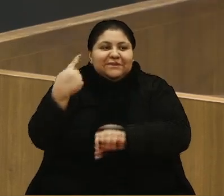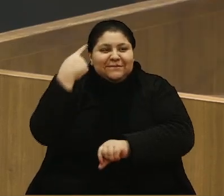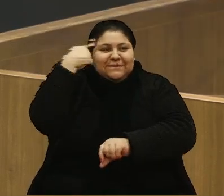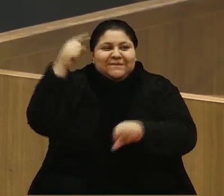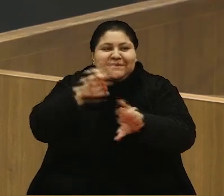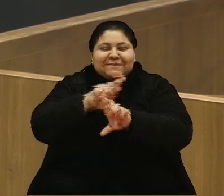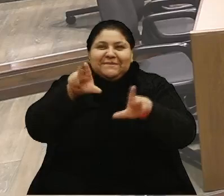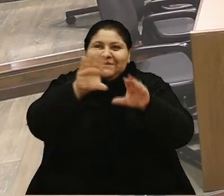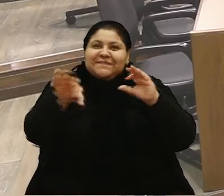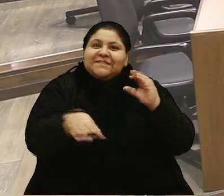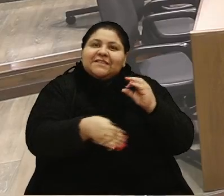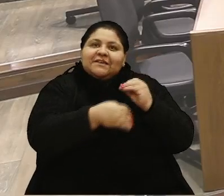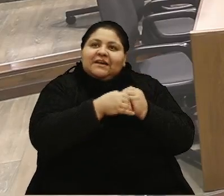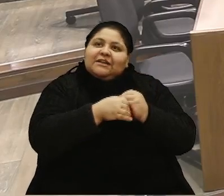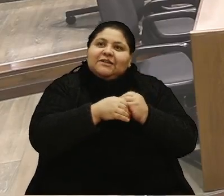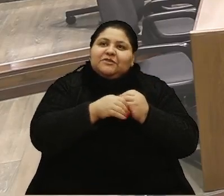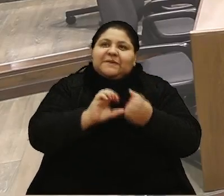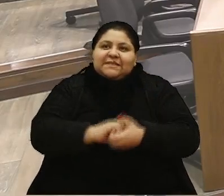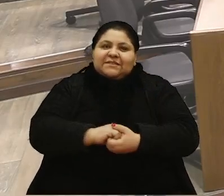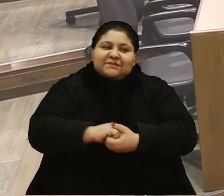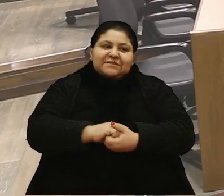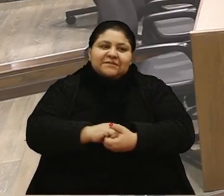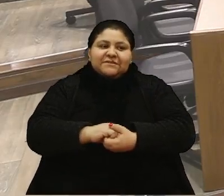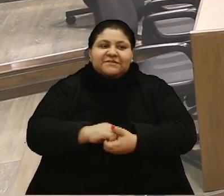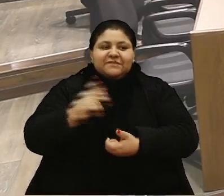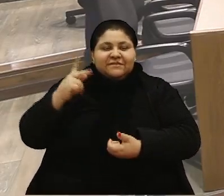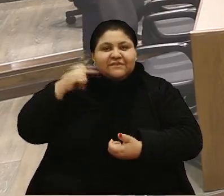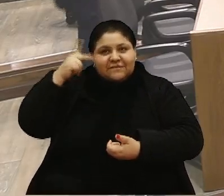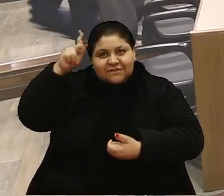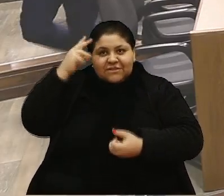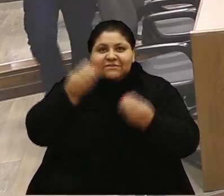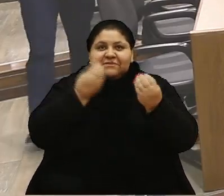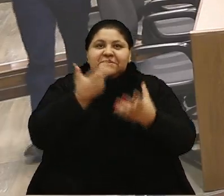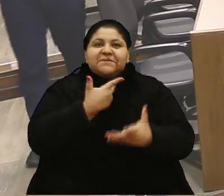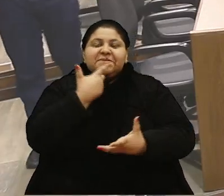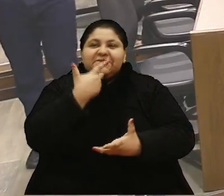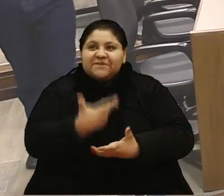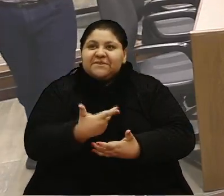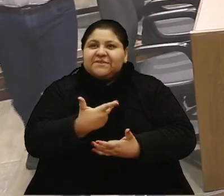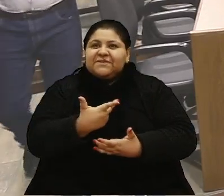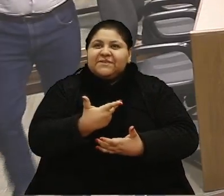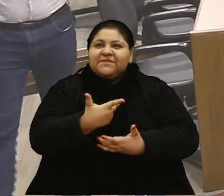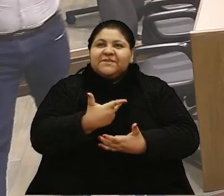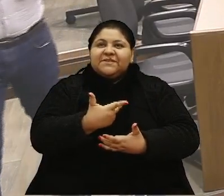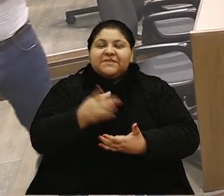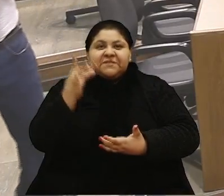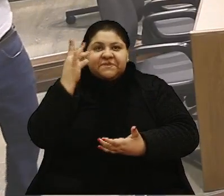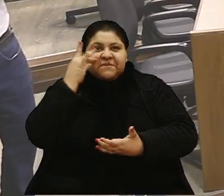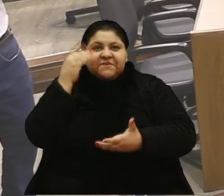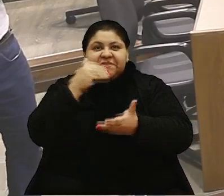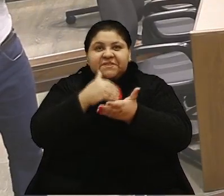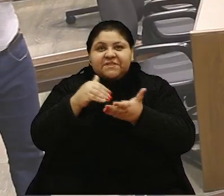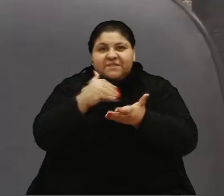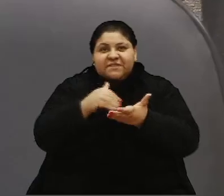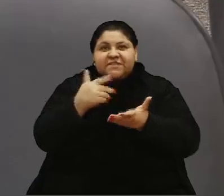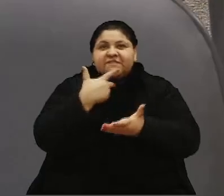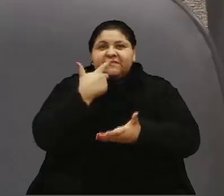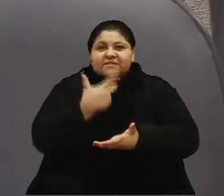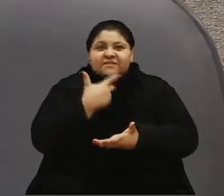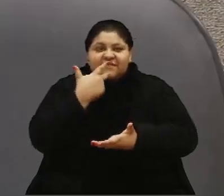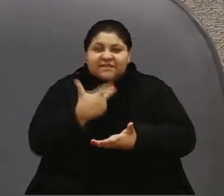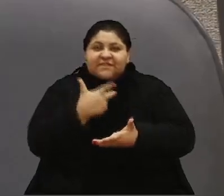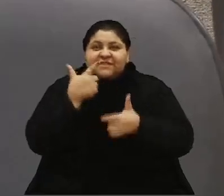parte, vereadora Daiane. Vereador Iago, como eu falei aqui, que a gente, com a presença do secretário ou não, a gente traz